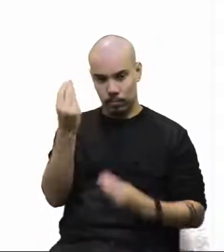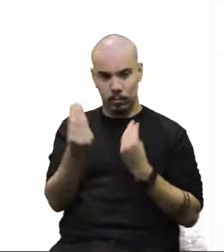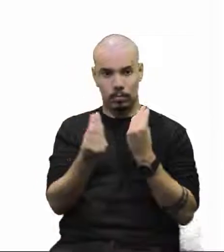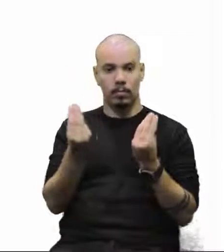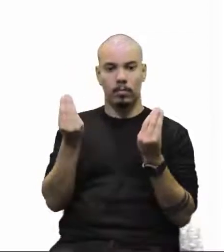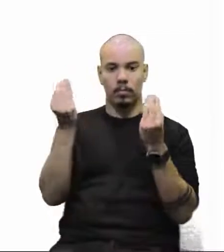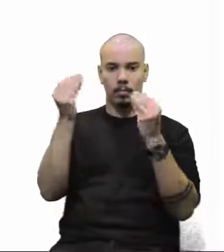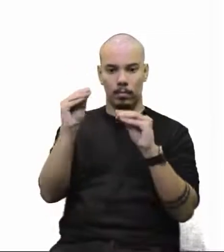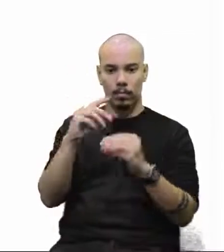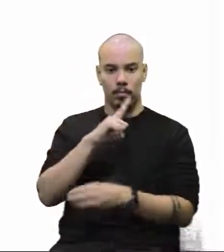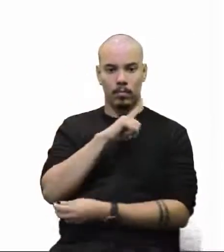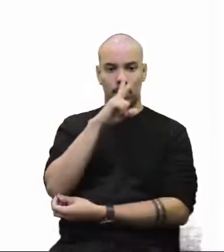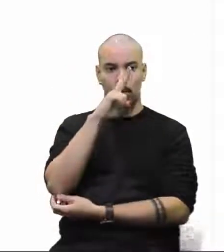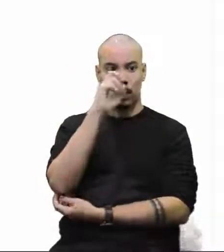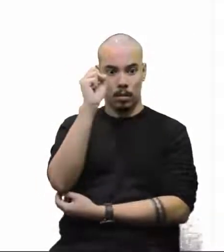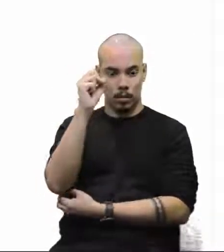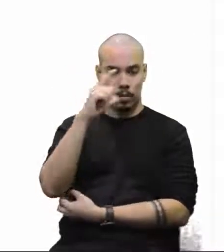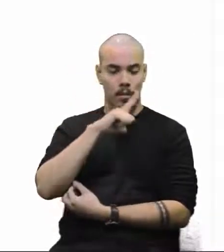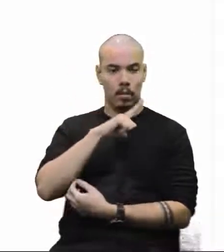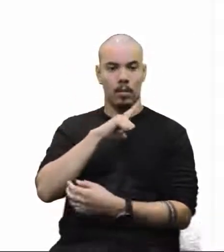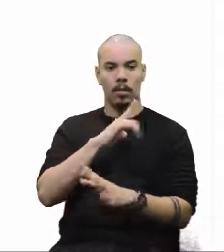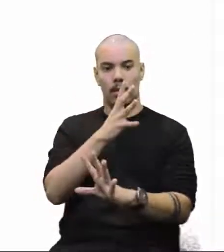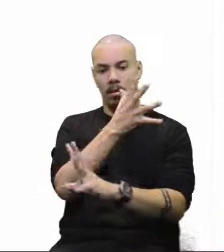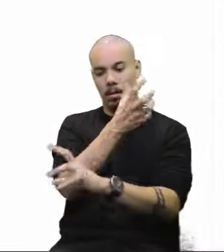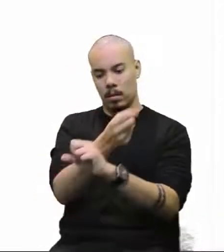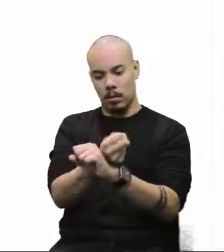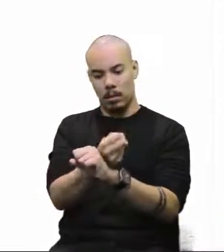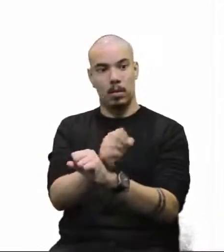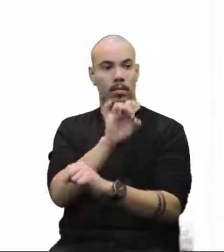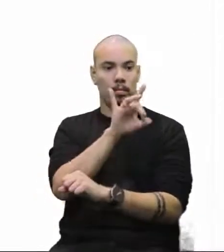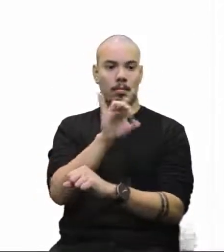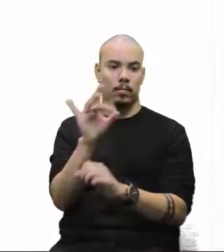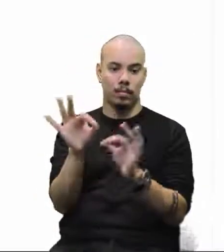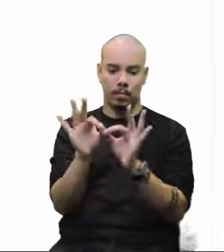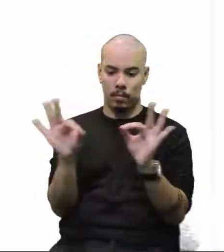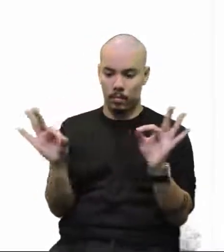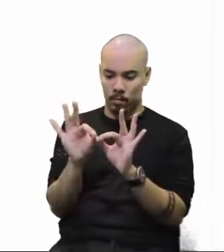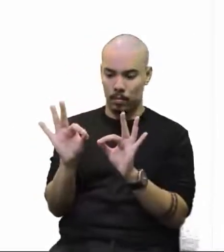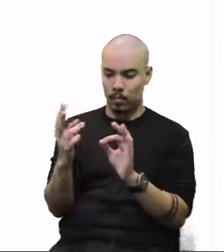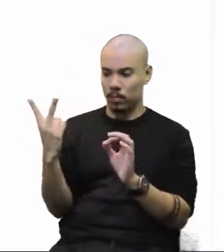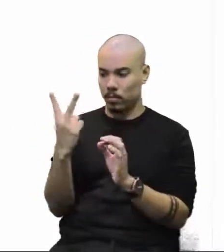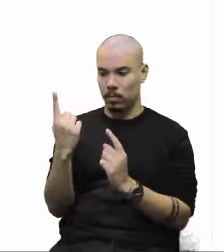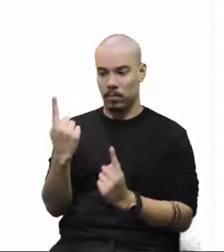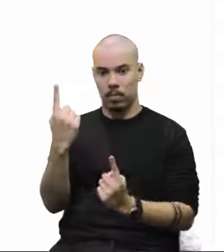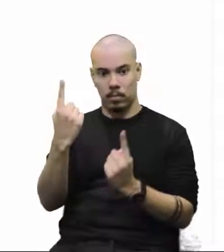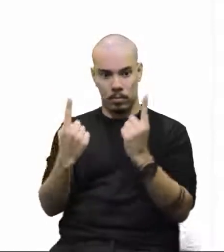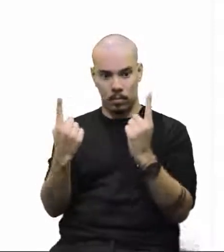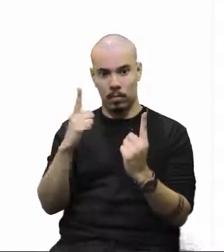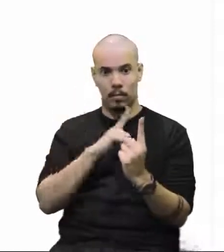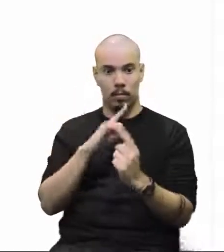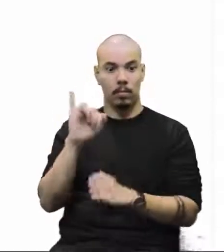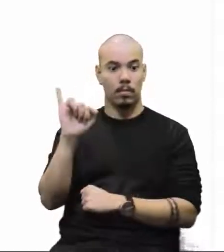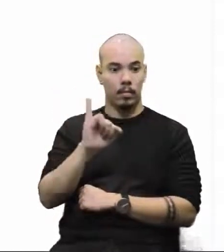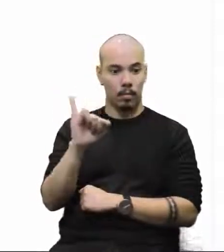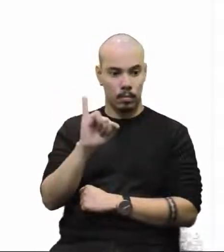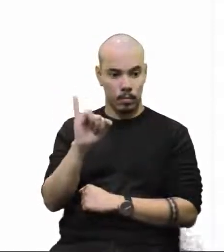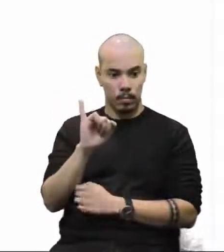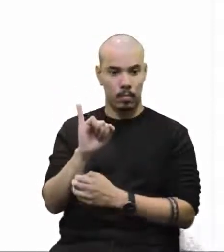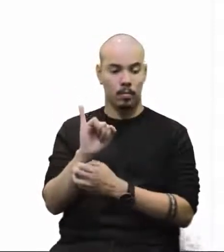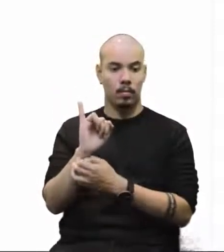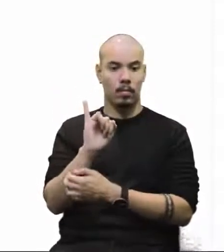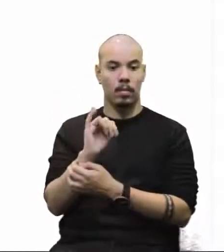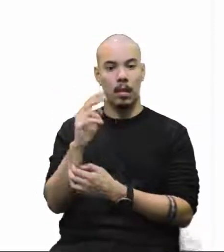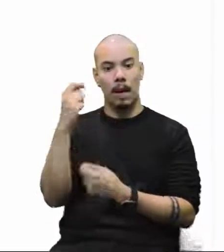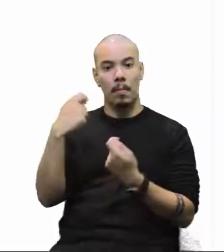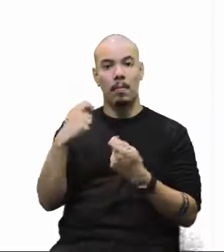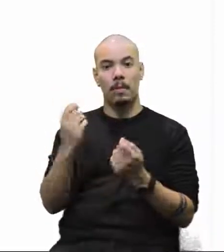mesmo sentido, a força magnética será de atração e em cada metro de comprimento dos condutores terá intensidade. Aí você